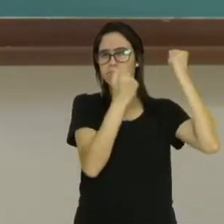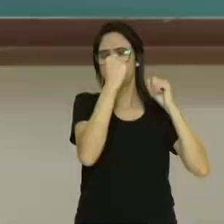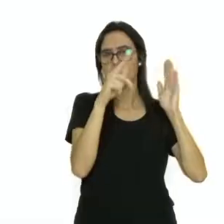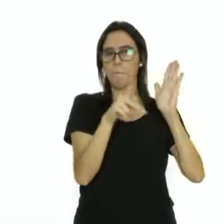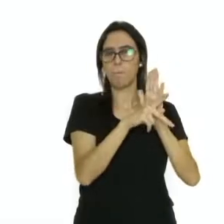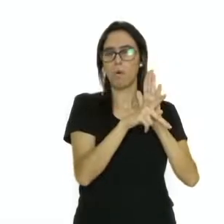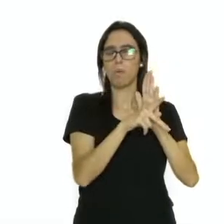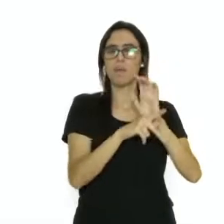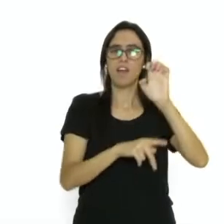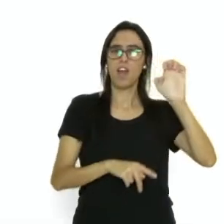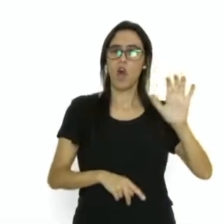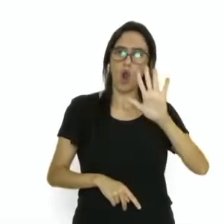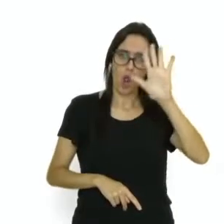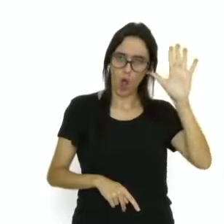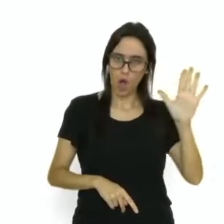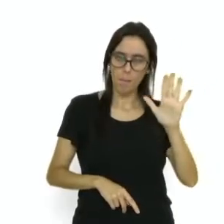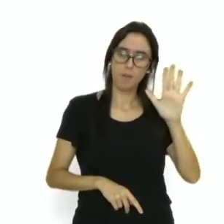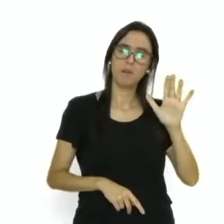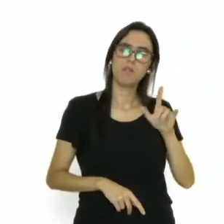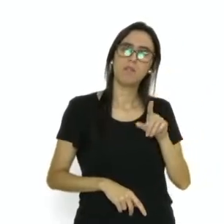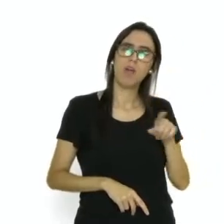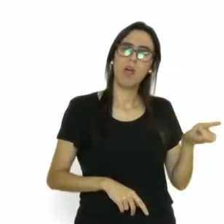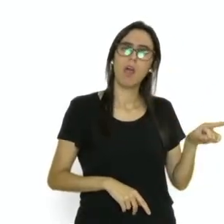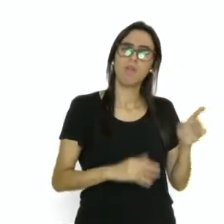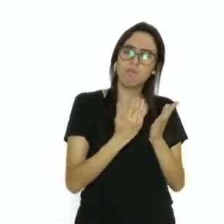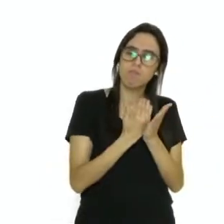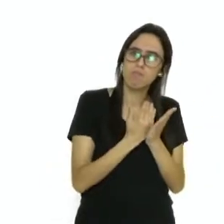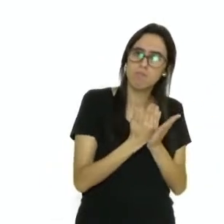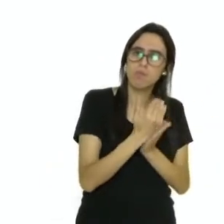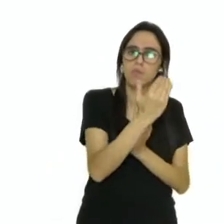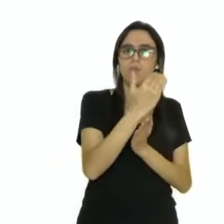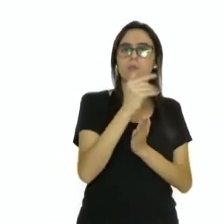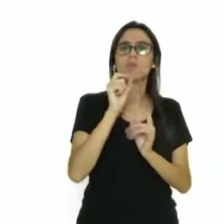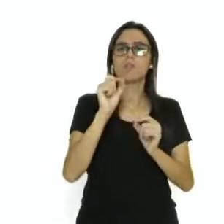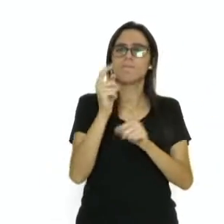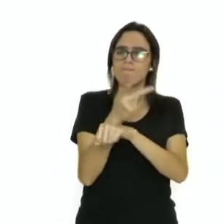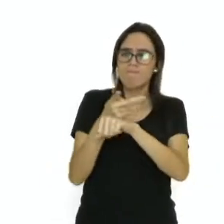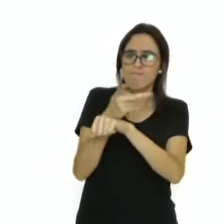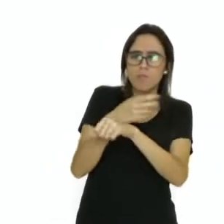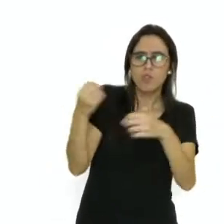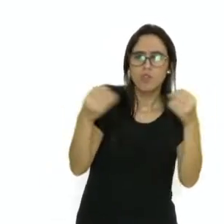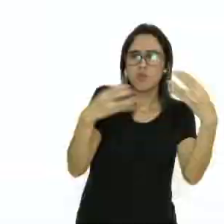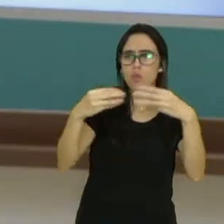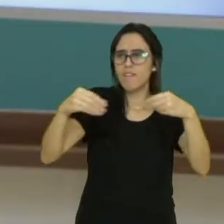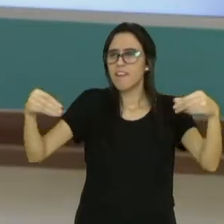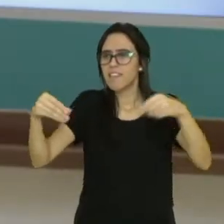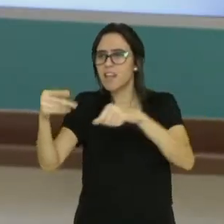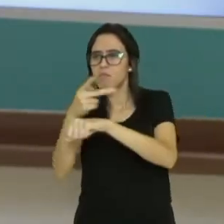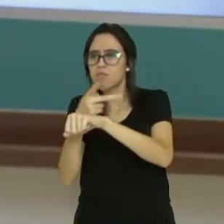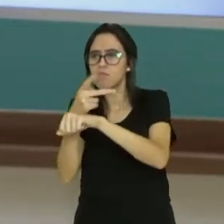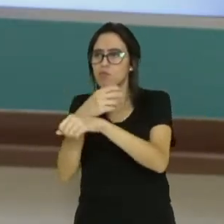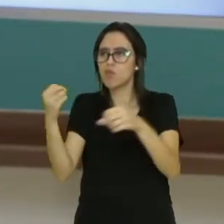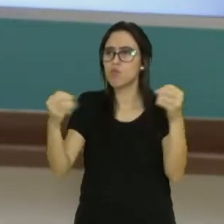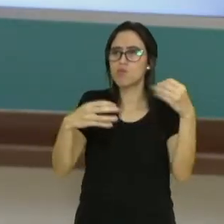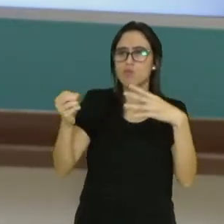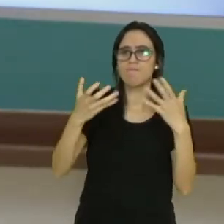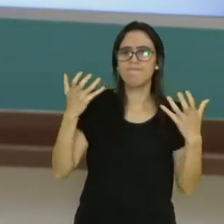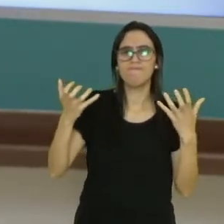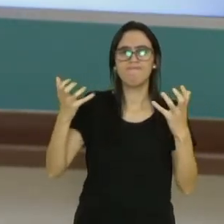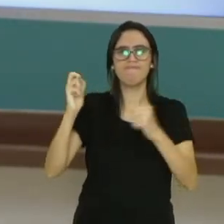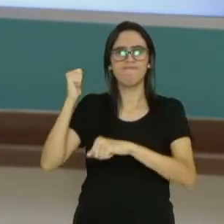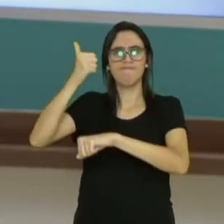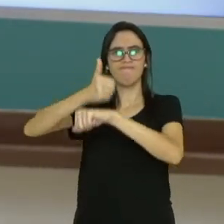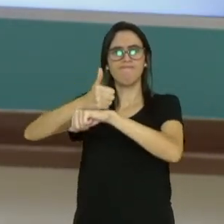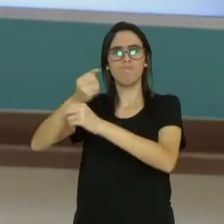europeu, eles iniciam uma corrida buscando novos territórios para expandir as suas influências políticas